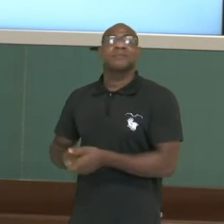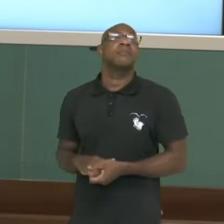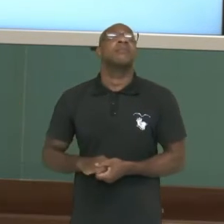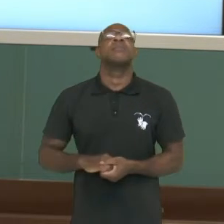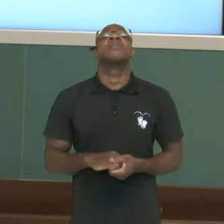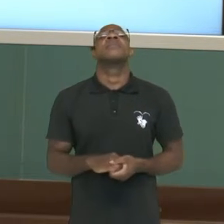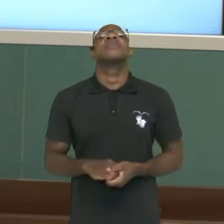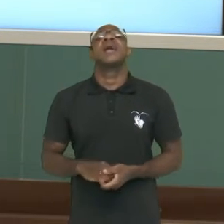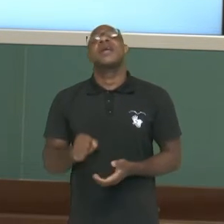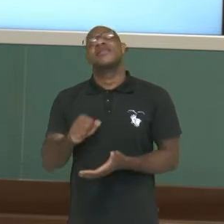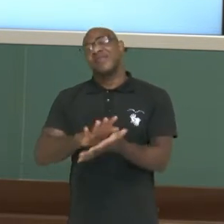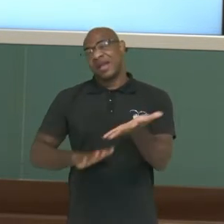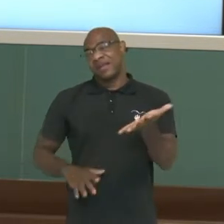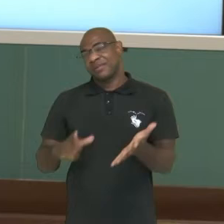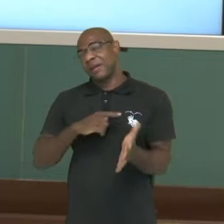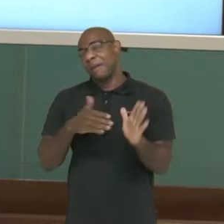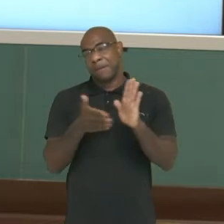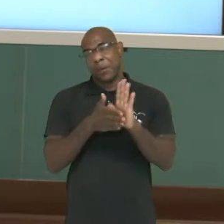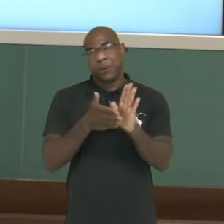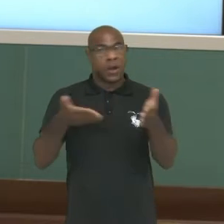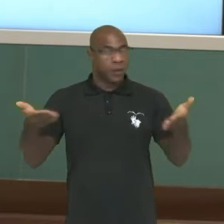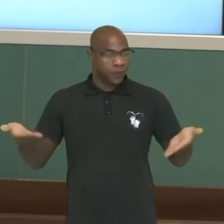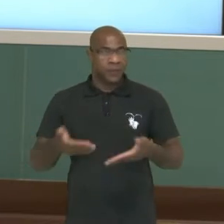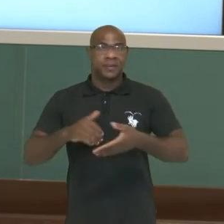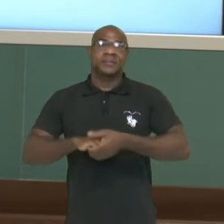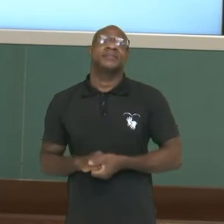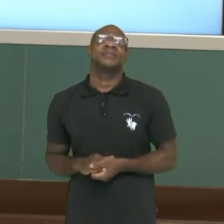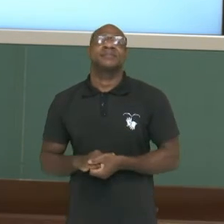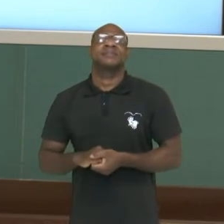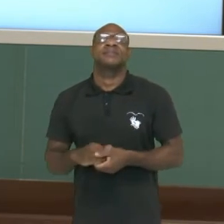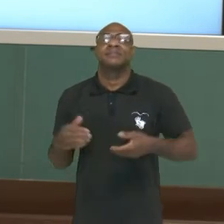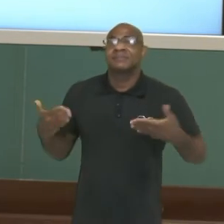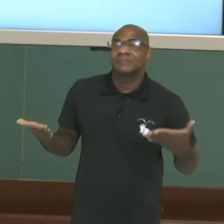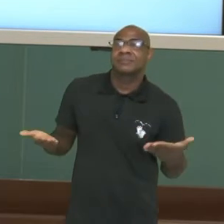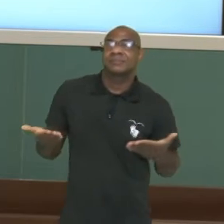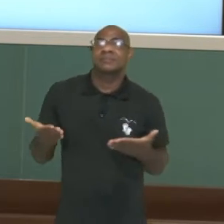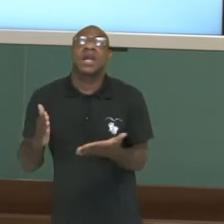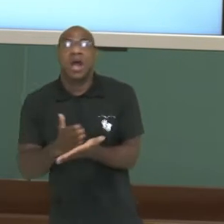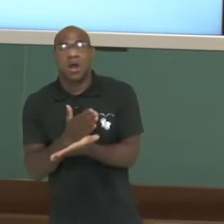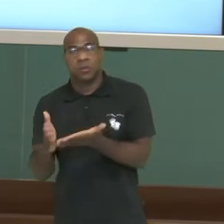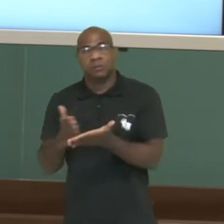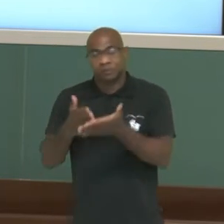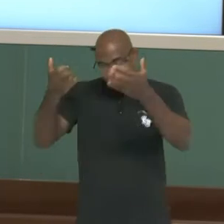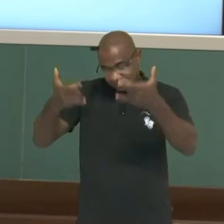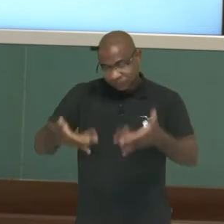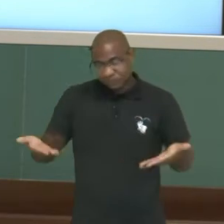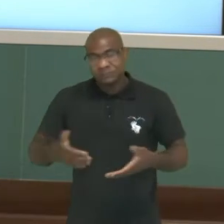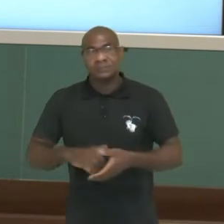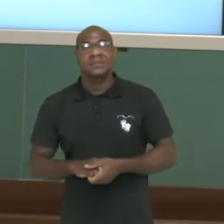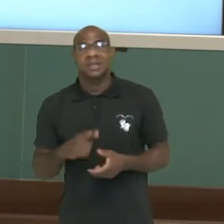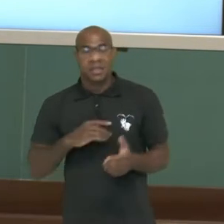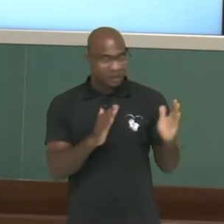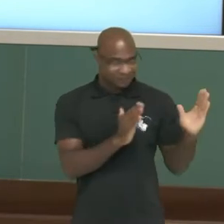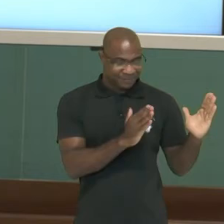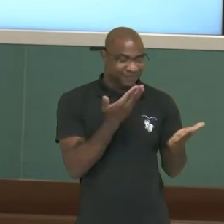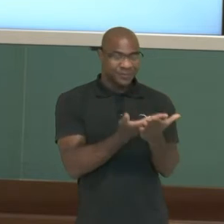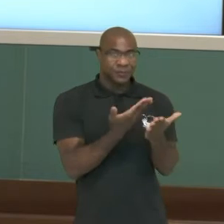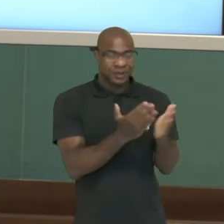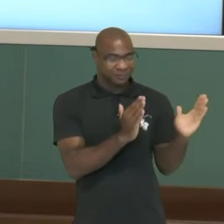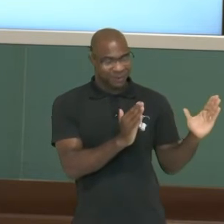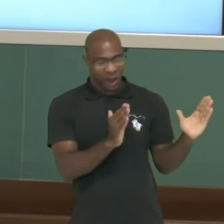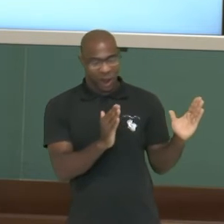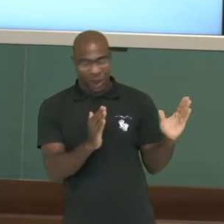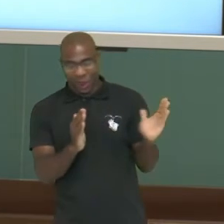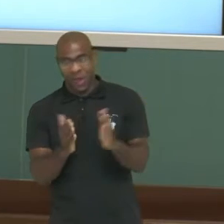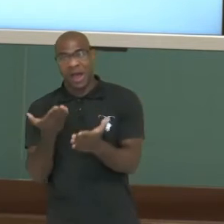primeira atividade que nós vamos propor neste momento aqui. Então, a gente já viu aí algumas coisas sobre a diminuição do